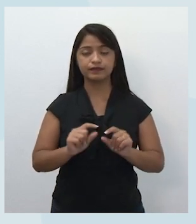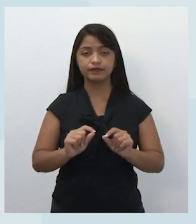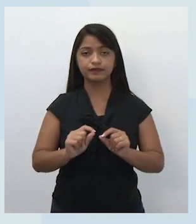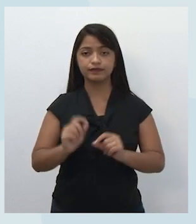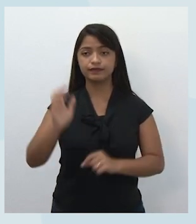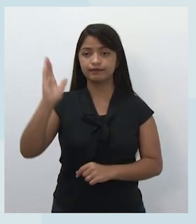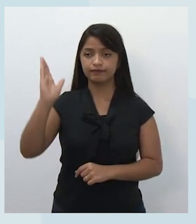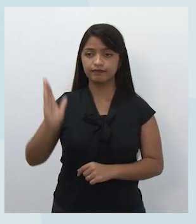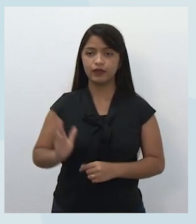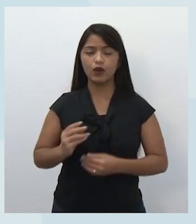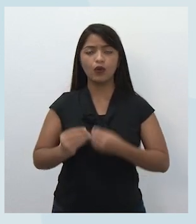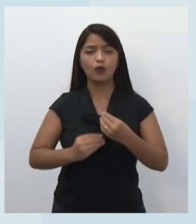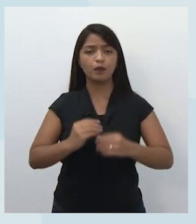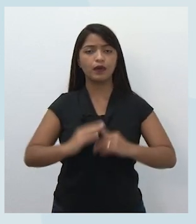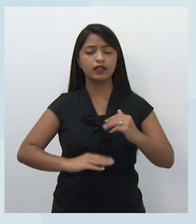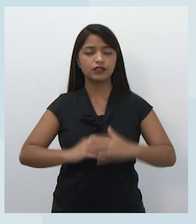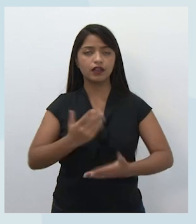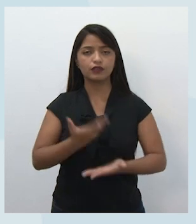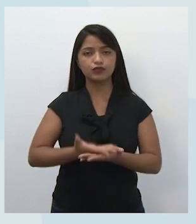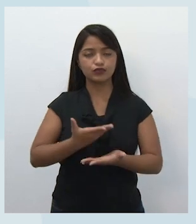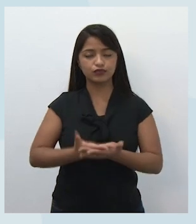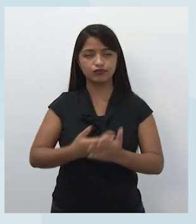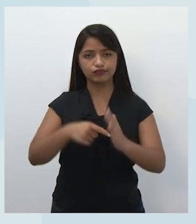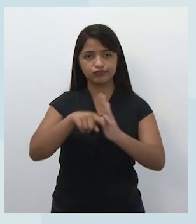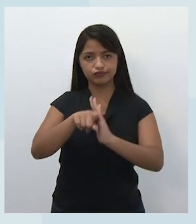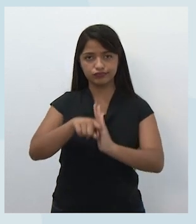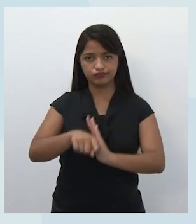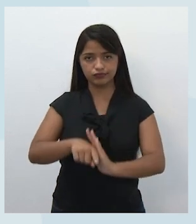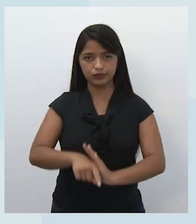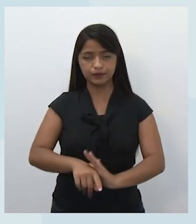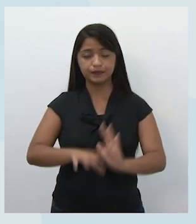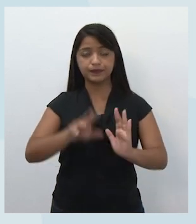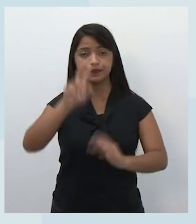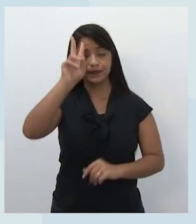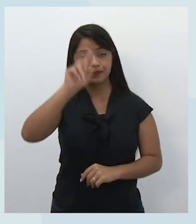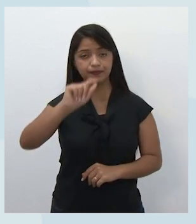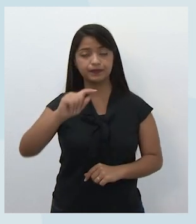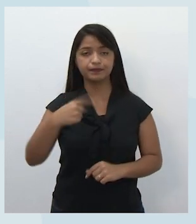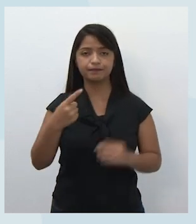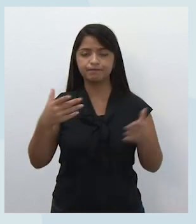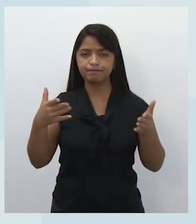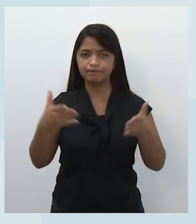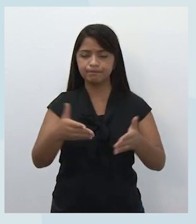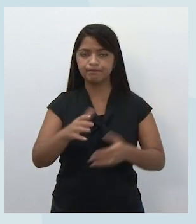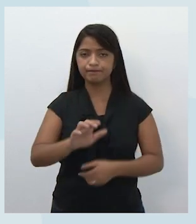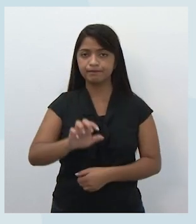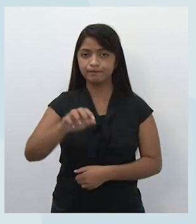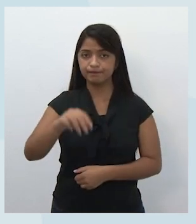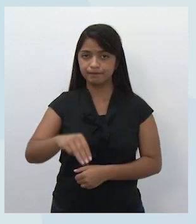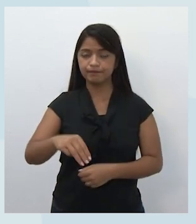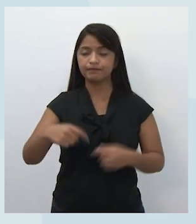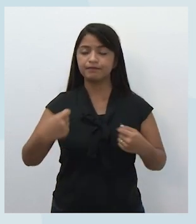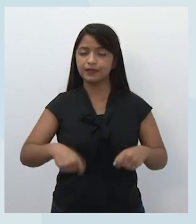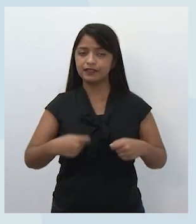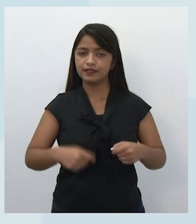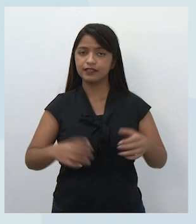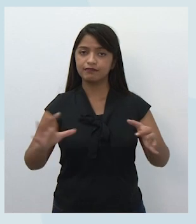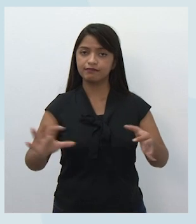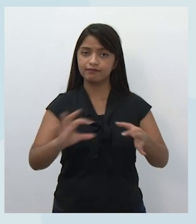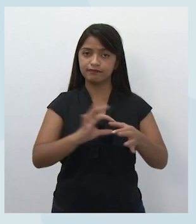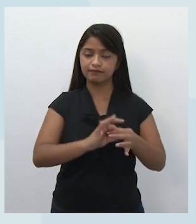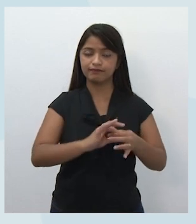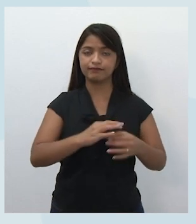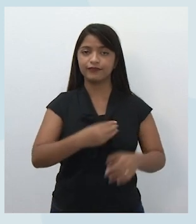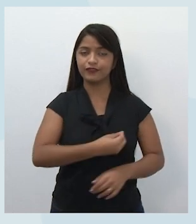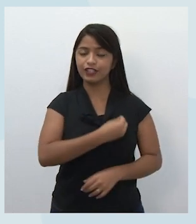estudo e pesquisa. Lembrando, esse aluno que nós temos para o ensino médio, é um aluno que precisa estar integrado nas práticas do cotidiano.